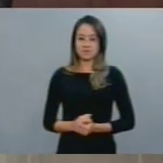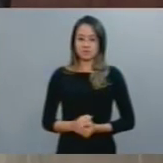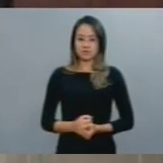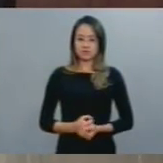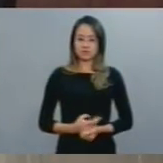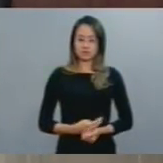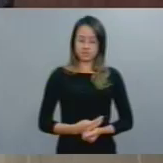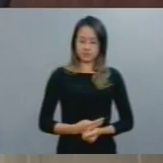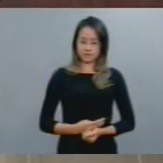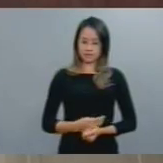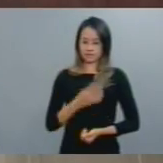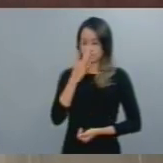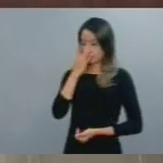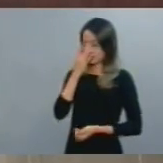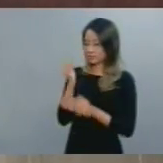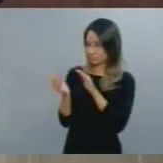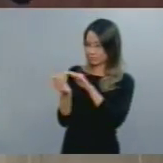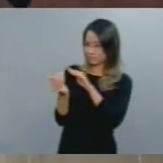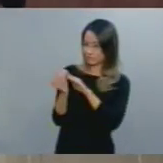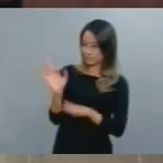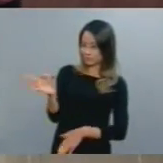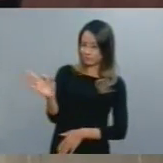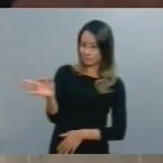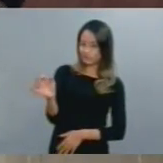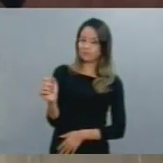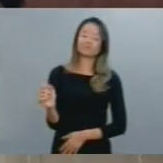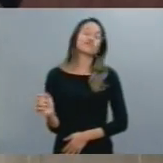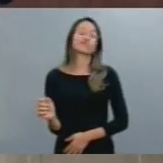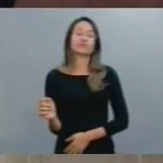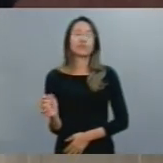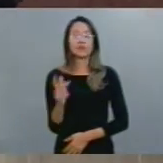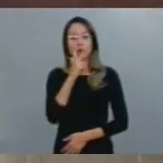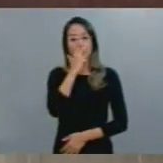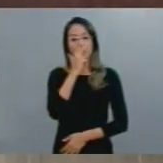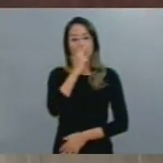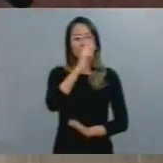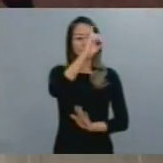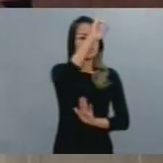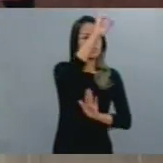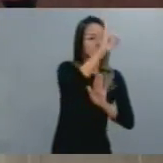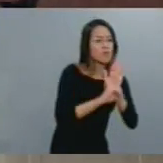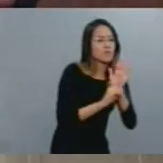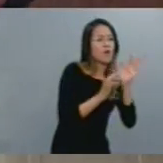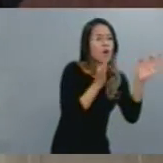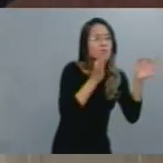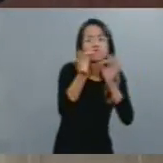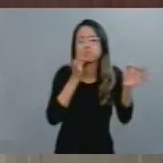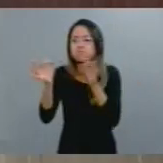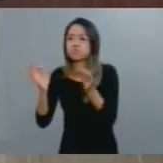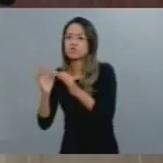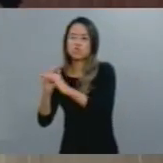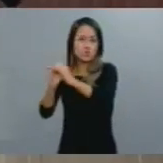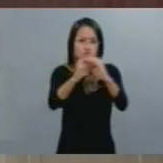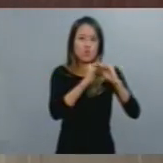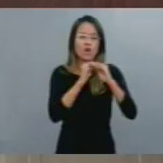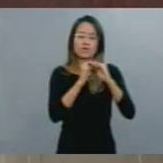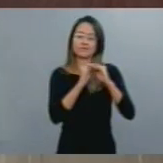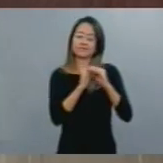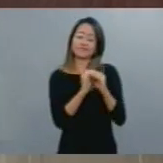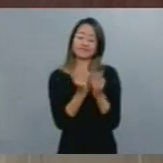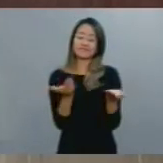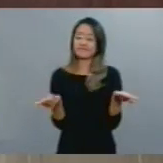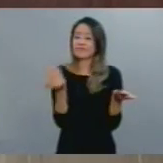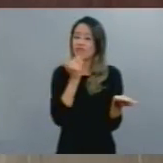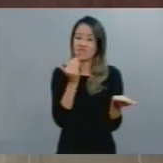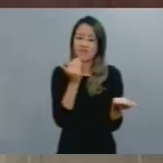concordo. Veja, há um esgotamento da forma clássica de democracia representativa no mundo ocidental. Isso se